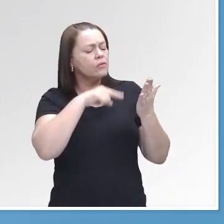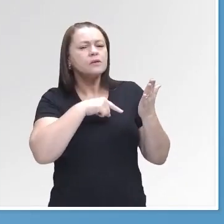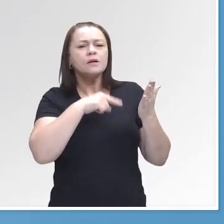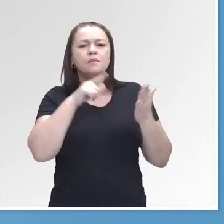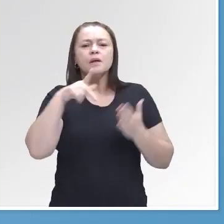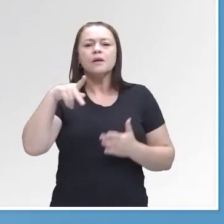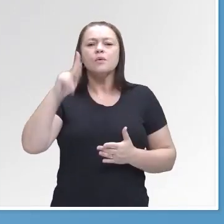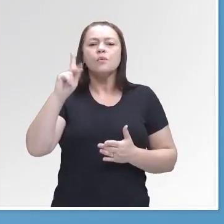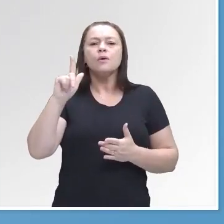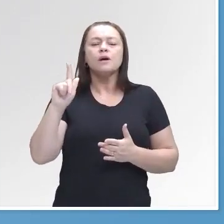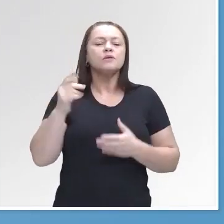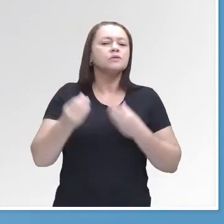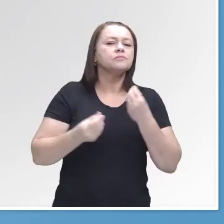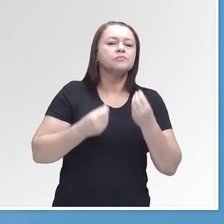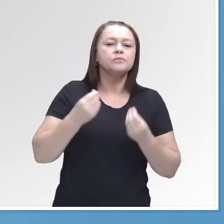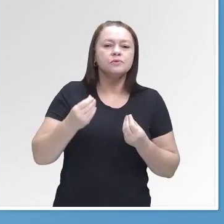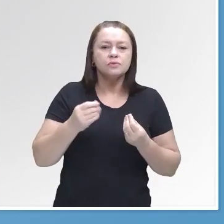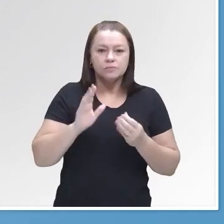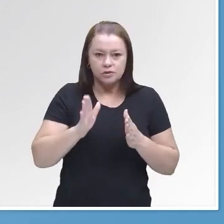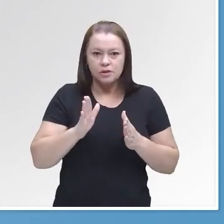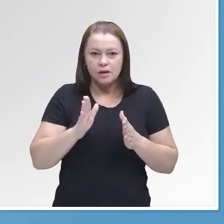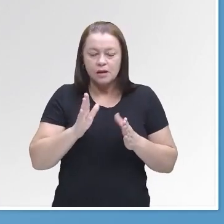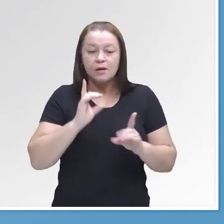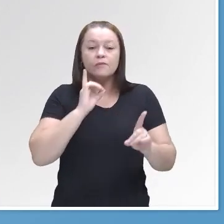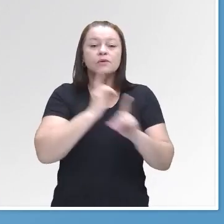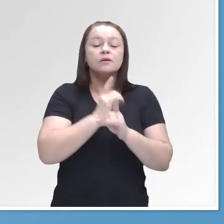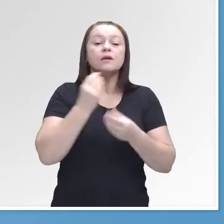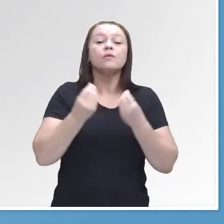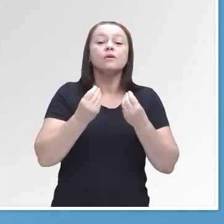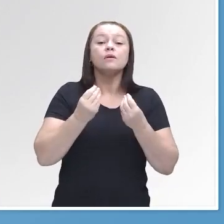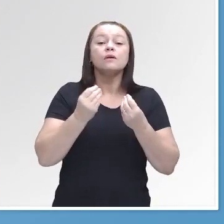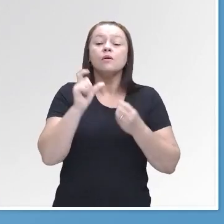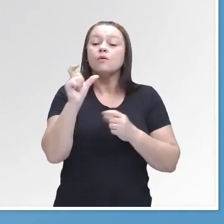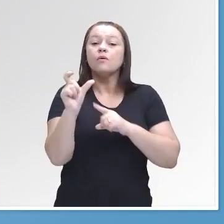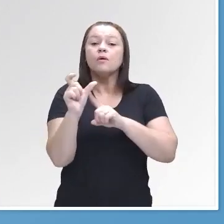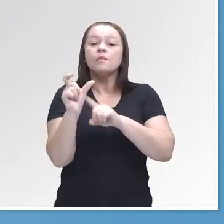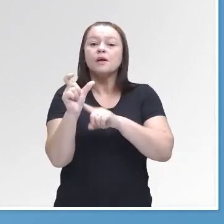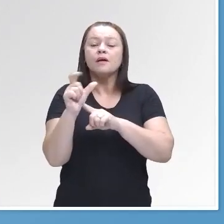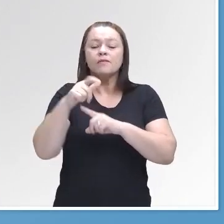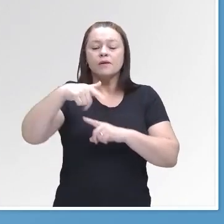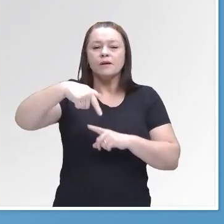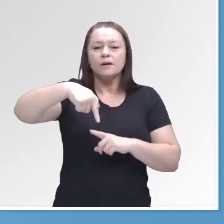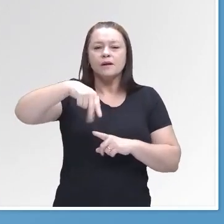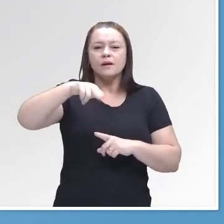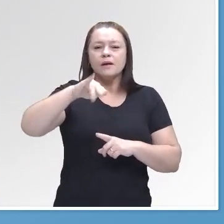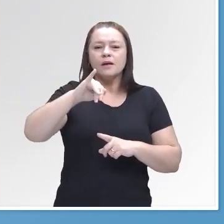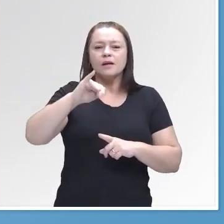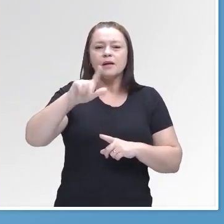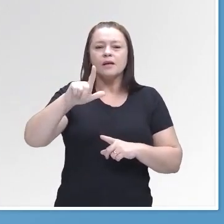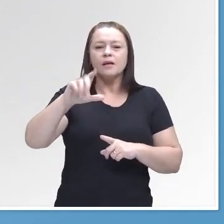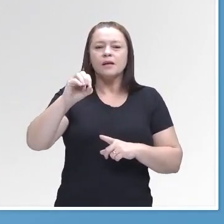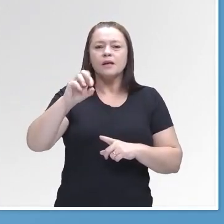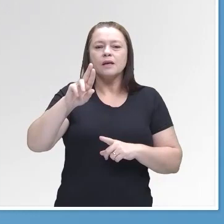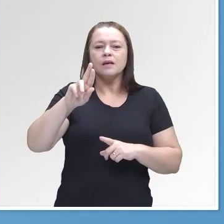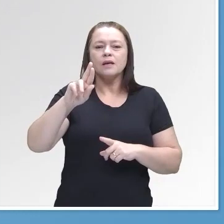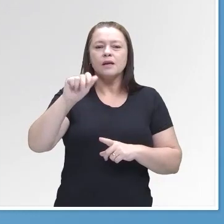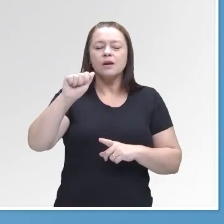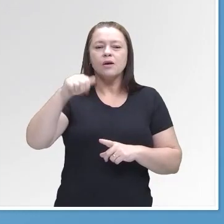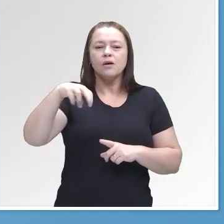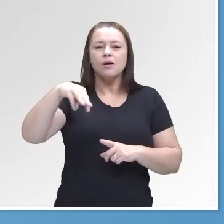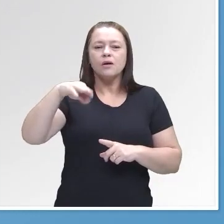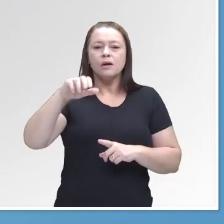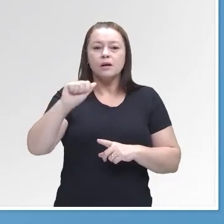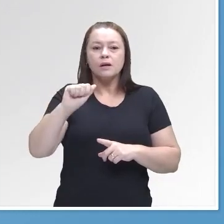quilograma? Você identifica com a palavra quilograma? E se não tiver a palavra quilograma, vai